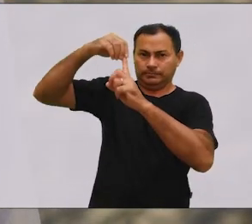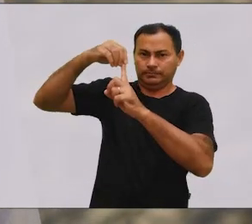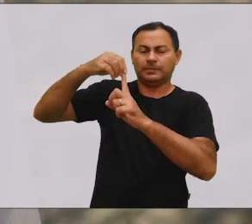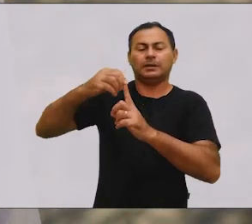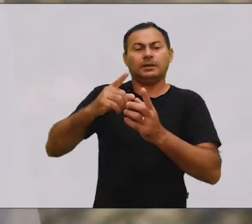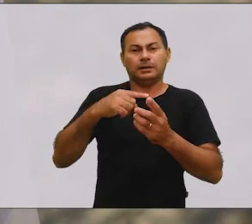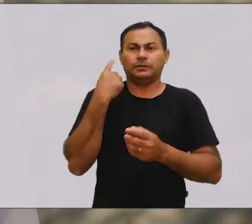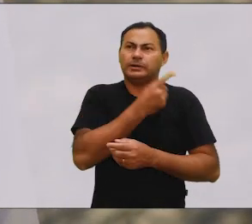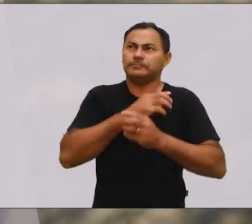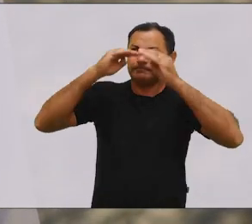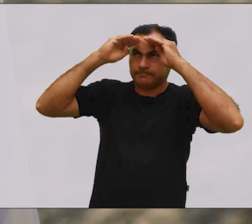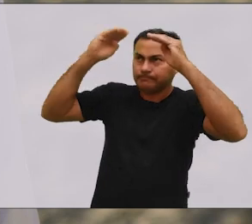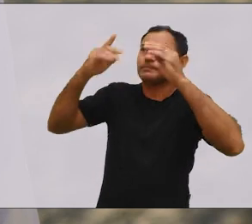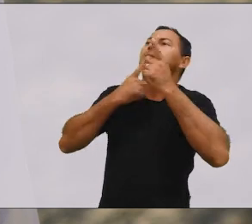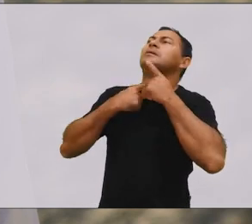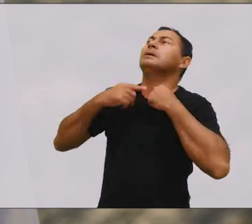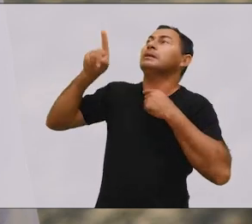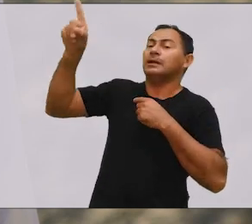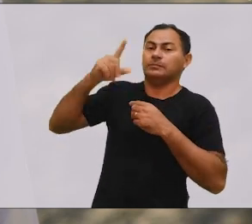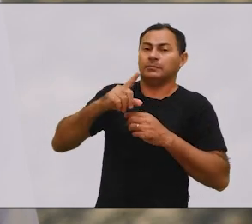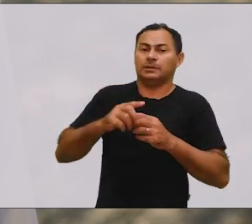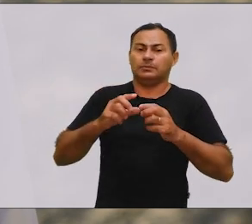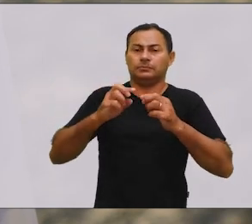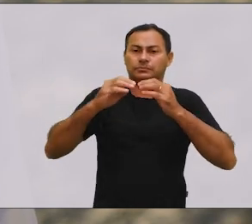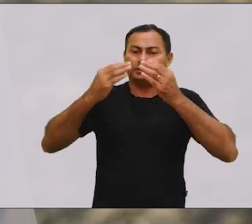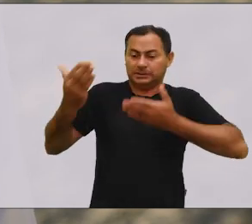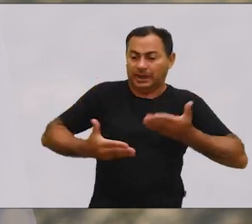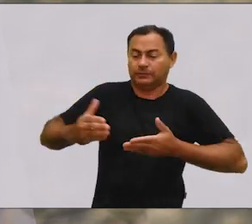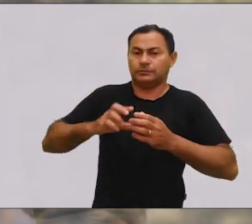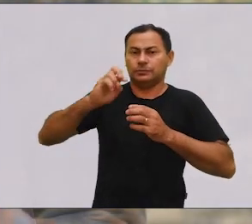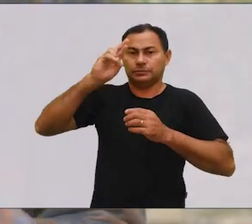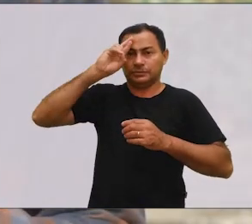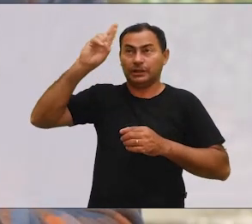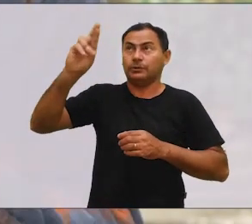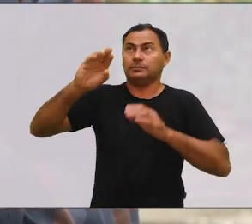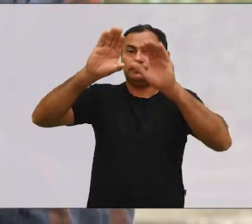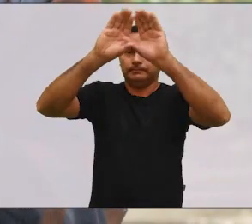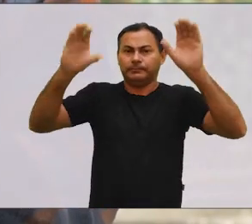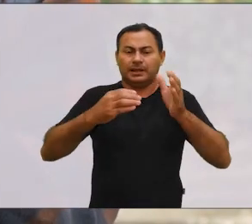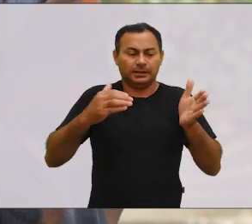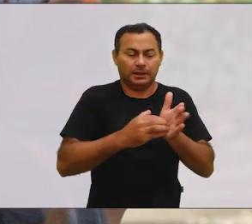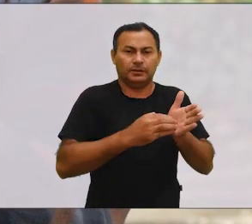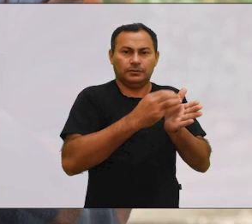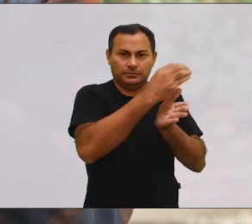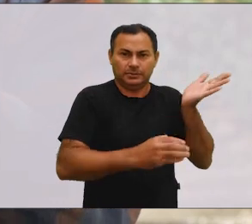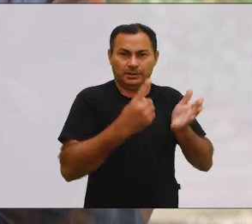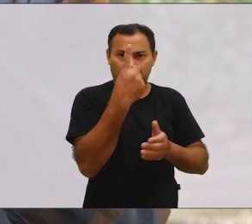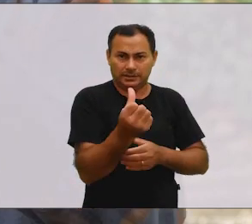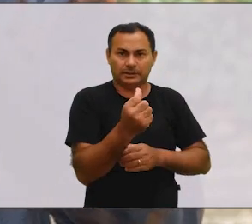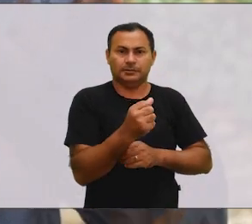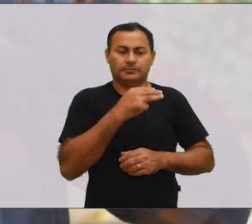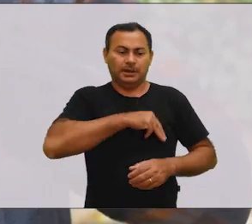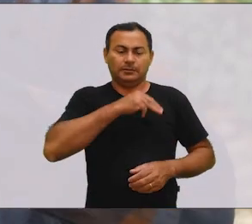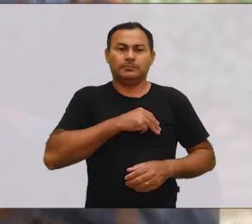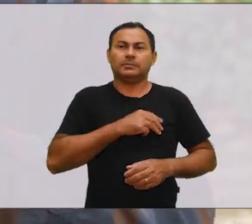nós súditos que executam a vontade dele, súditos do reino dos céus. Até o capítulo 16 de Mateus, Jesus se refere